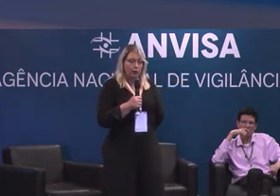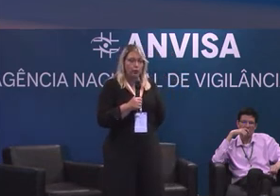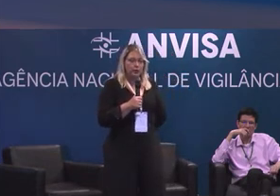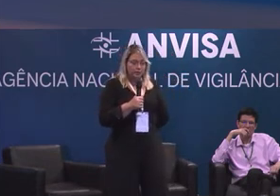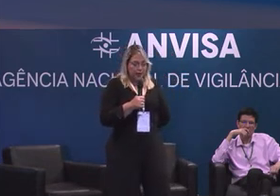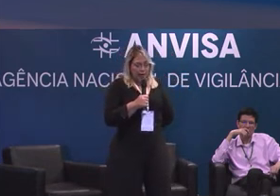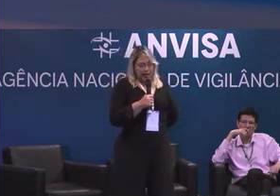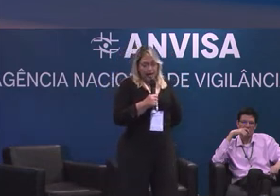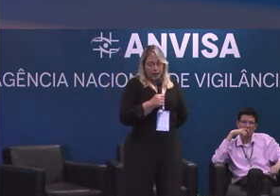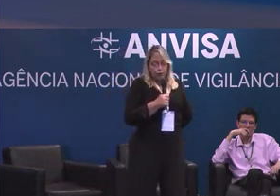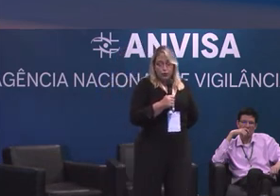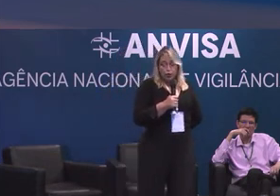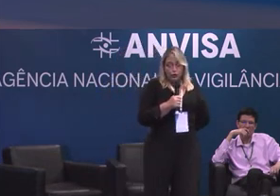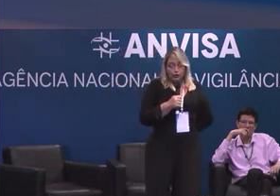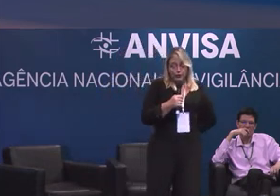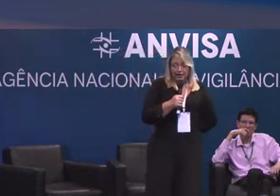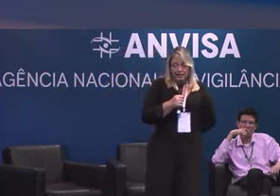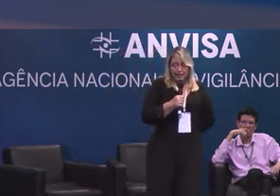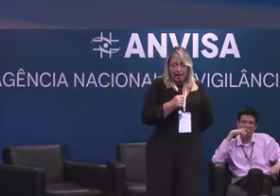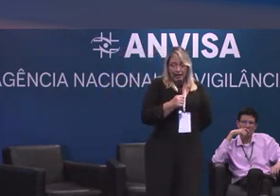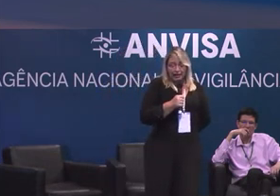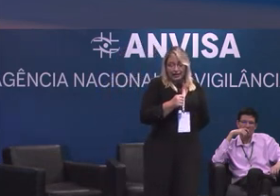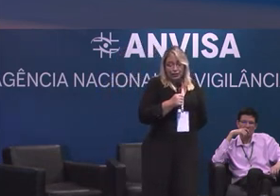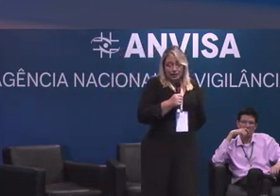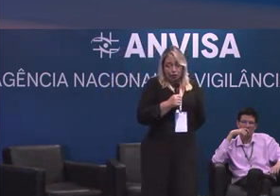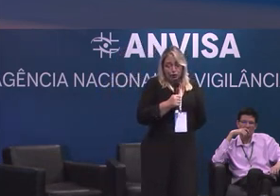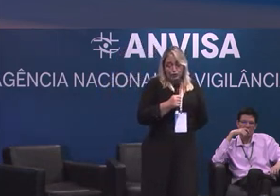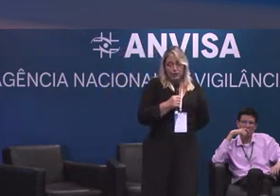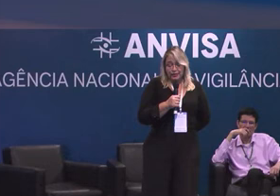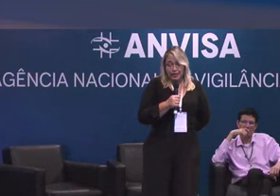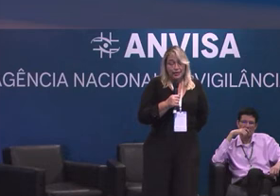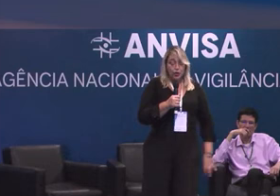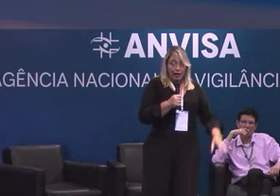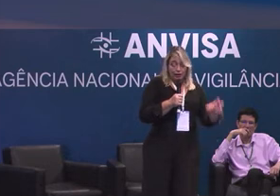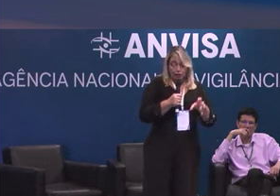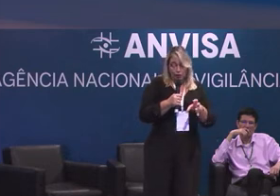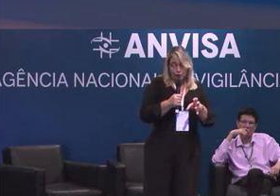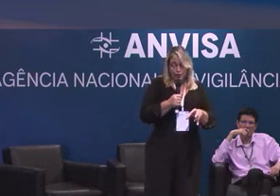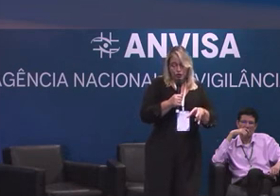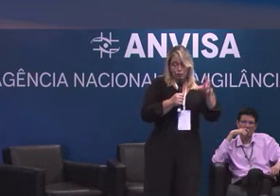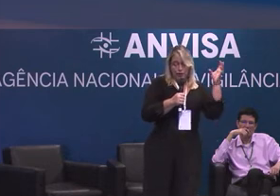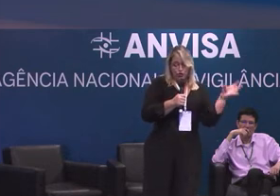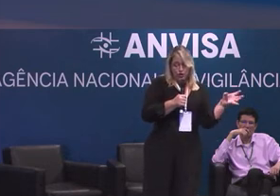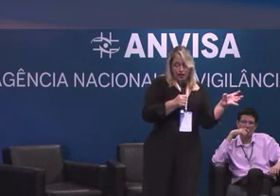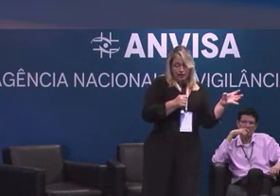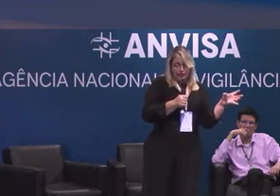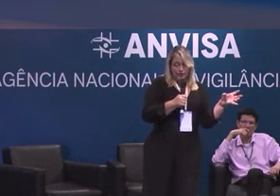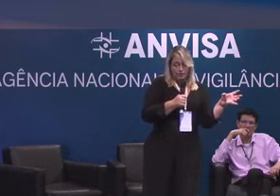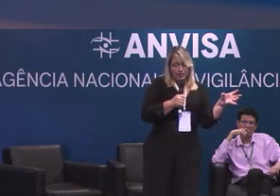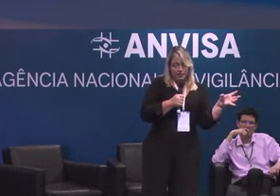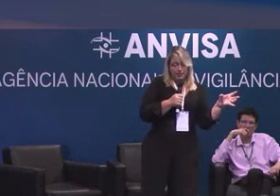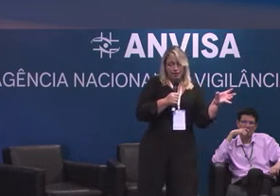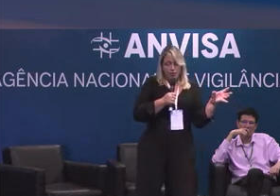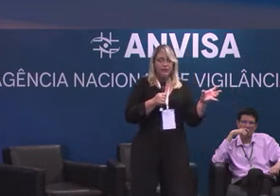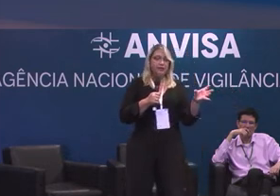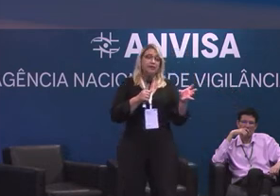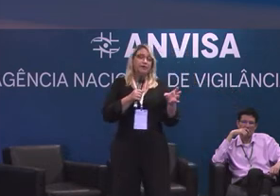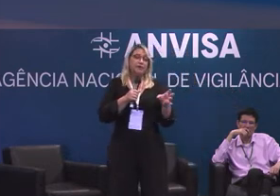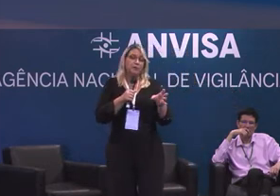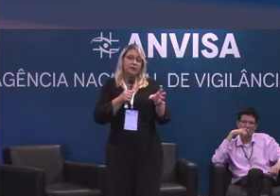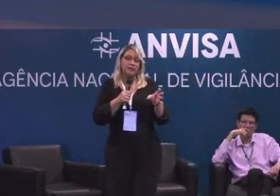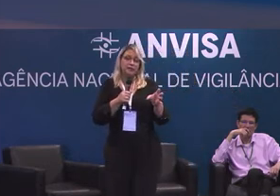saúde, os códigos, eles ainda não adotam, eles adotam os instrumentos da Anvisa quanto às